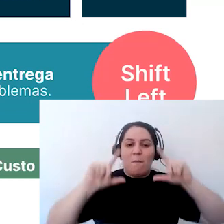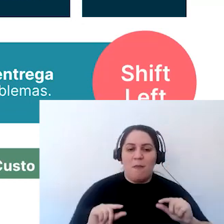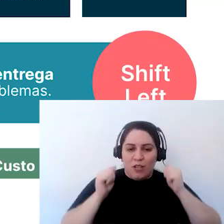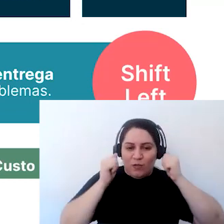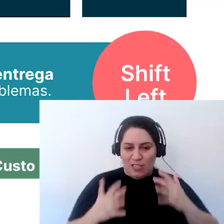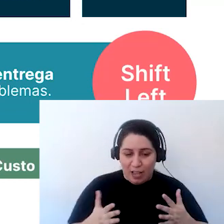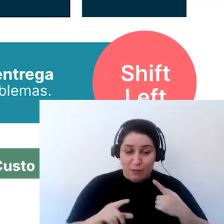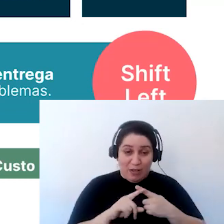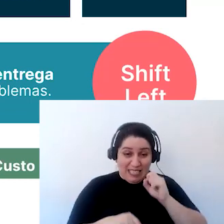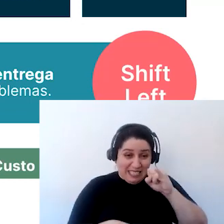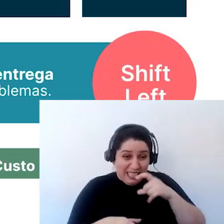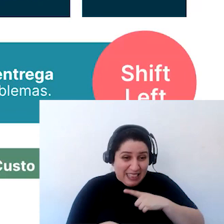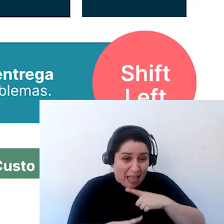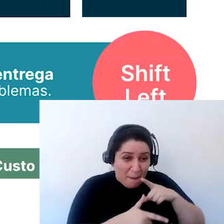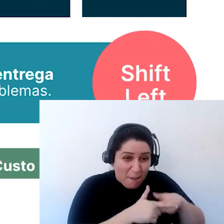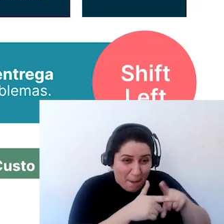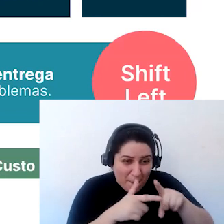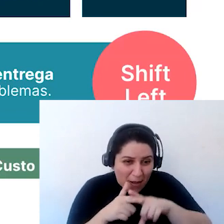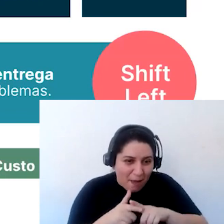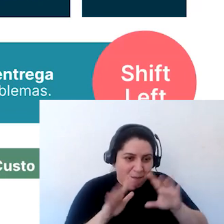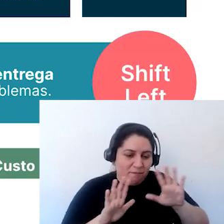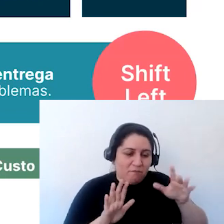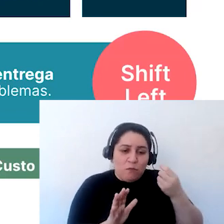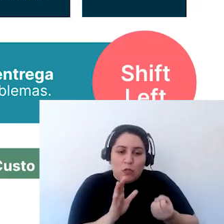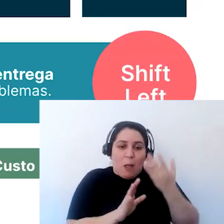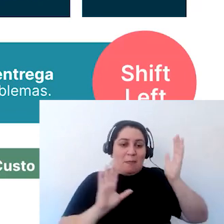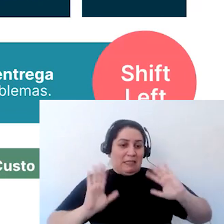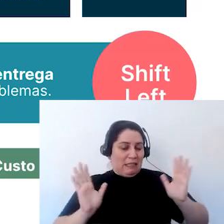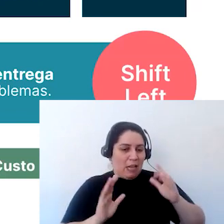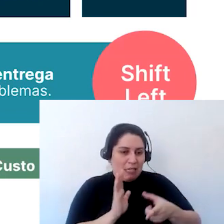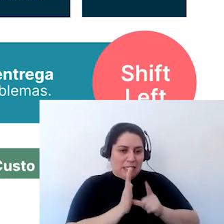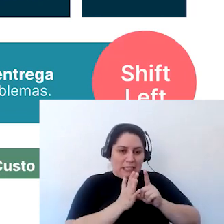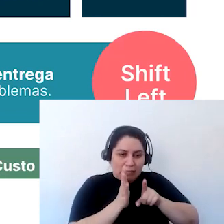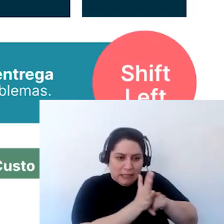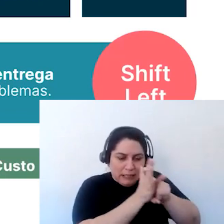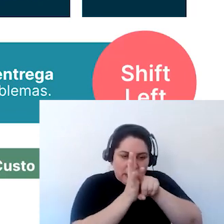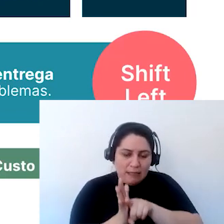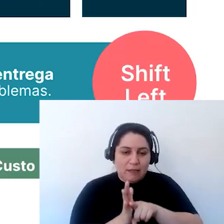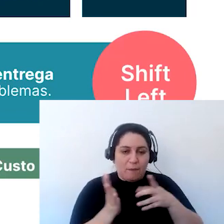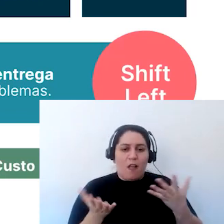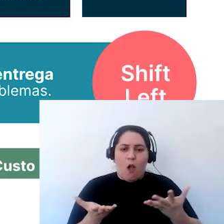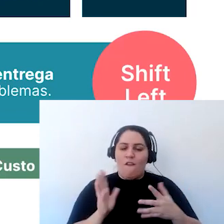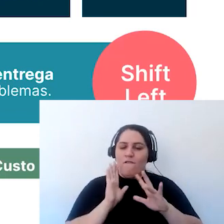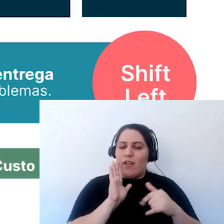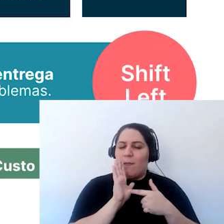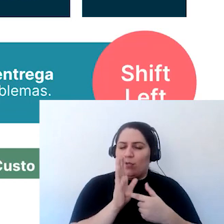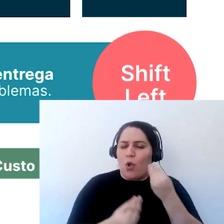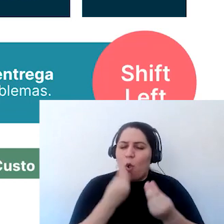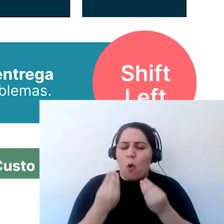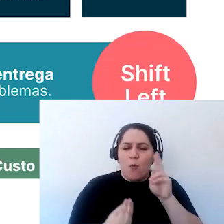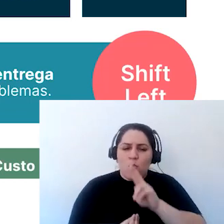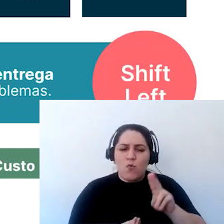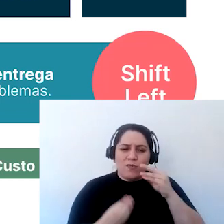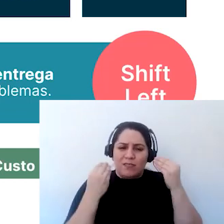de segurança, elas não vão nem existir. E nos próximos slides, a gente vai detalhar como aplicar o Shift Left da segurança em cada uma